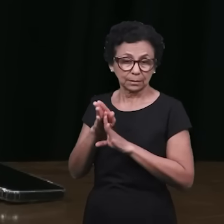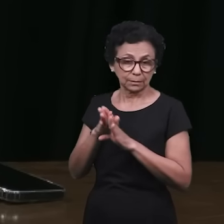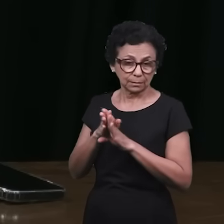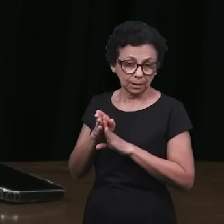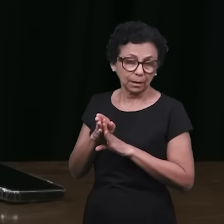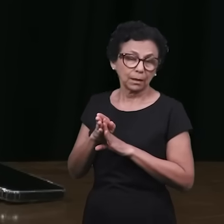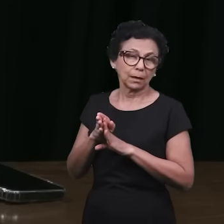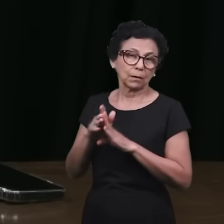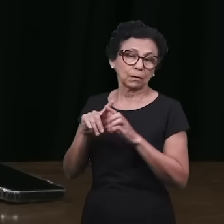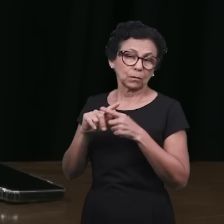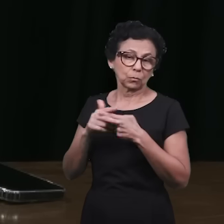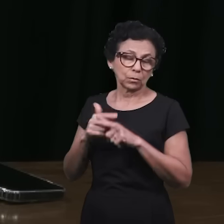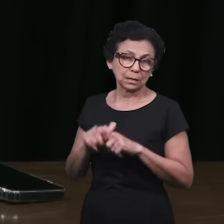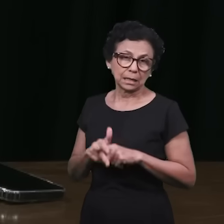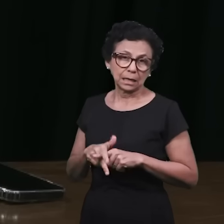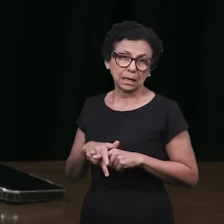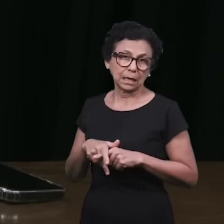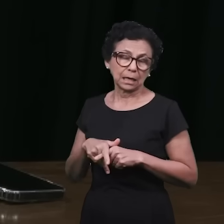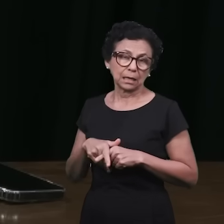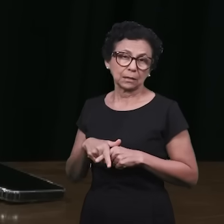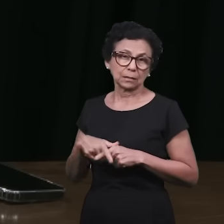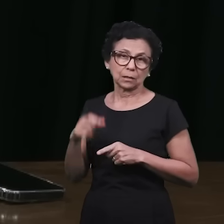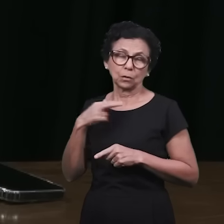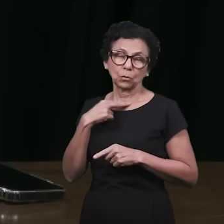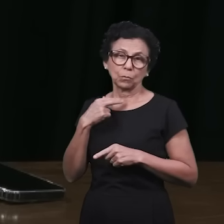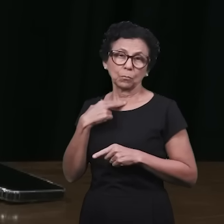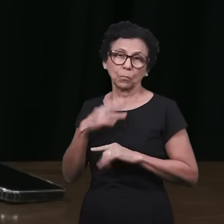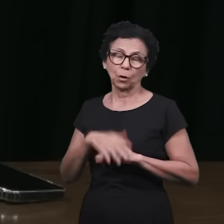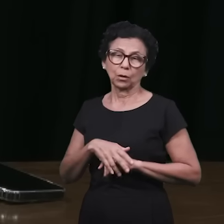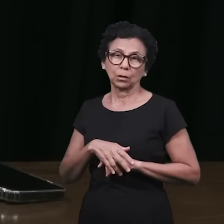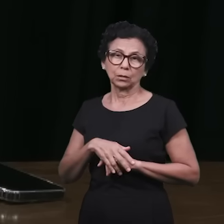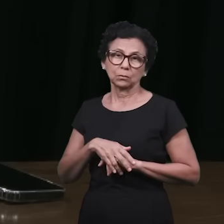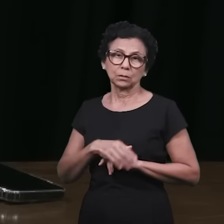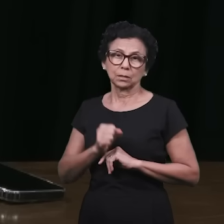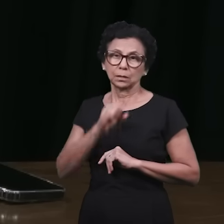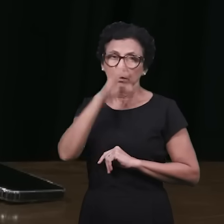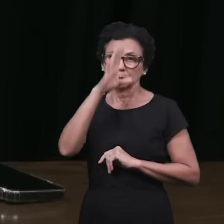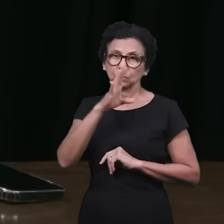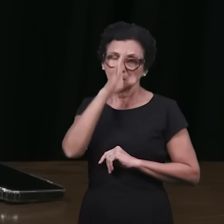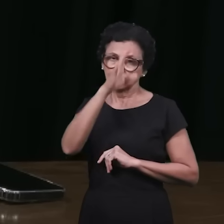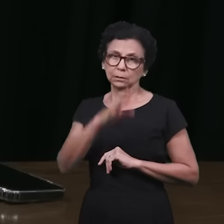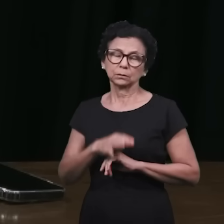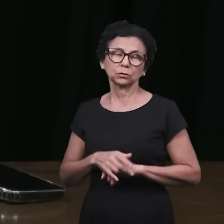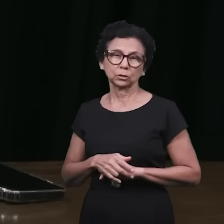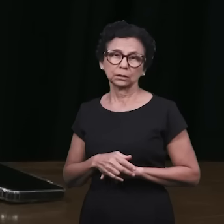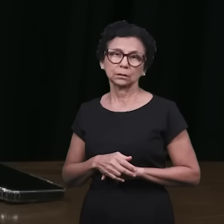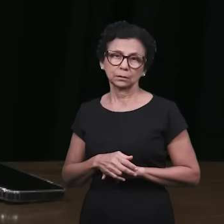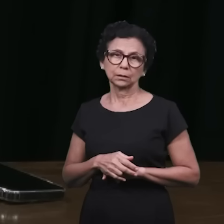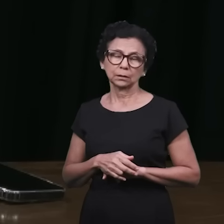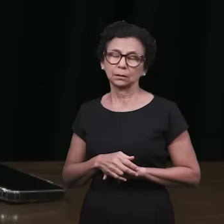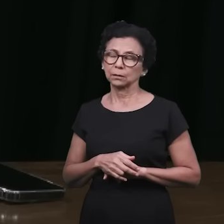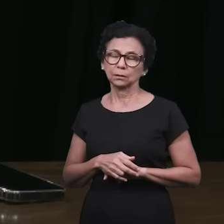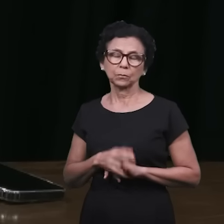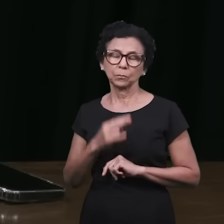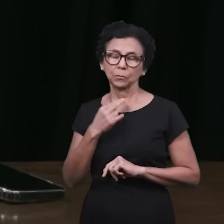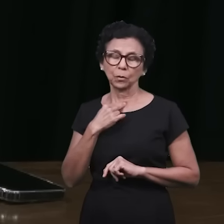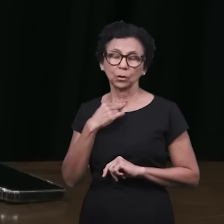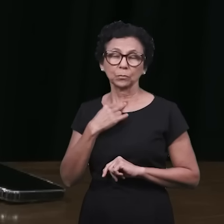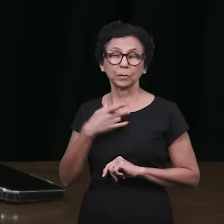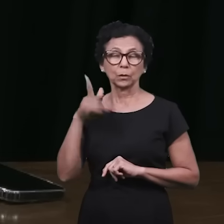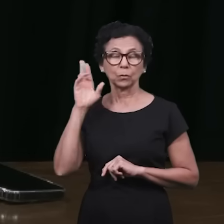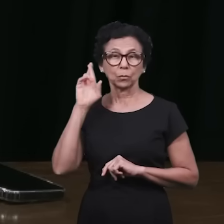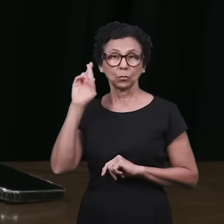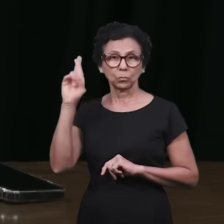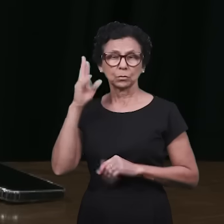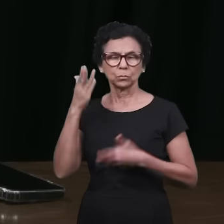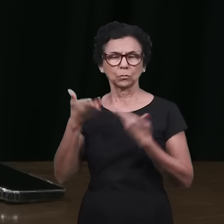tratar a ovelha de qualquer maneira, independente do que ela fez. Isso. Em todo tempo, assim como o Senhor é conosco, o pastor